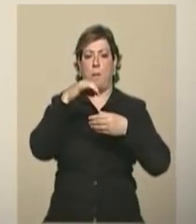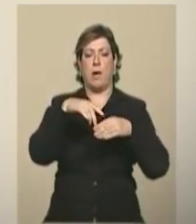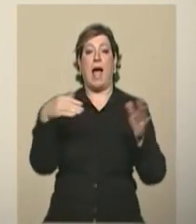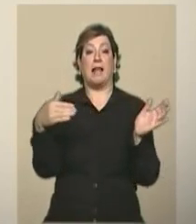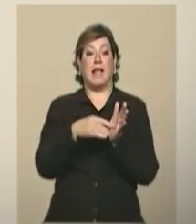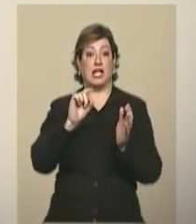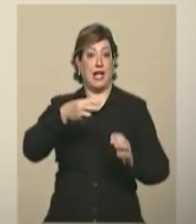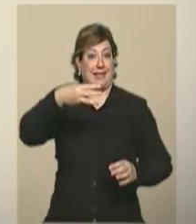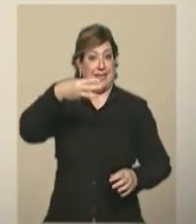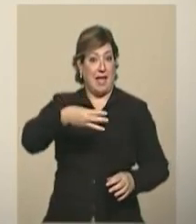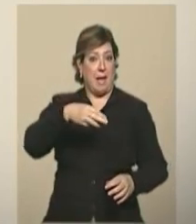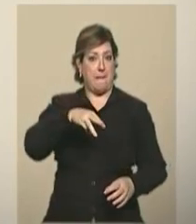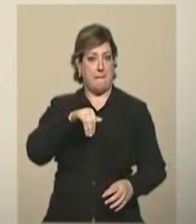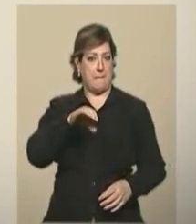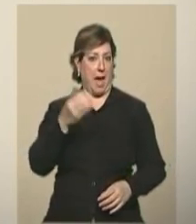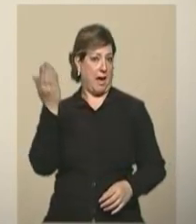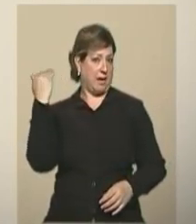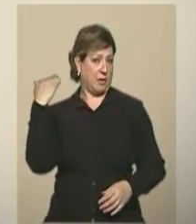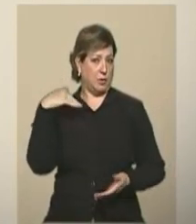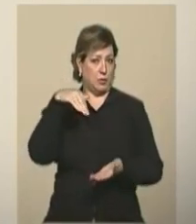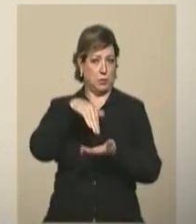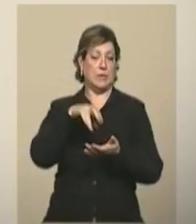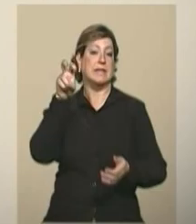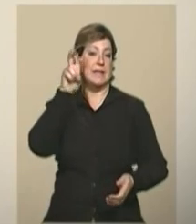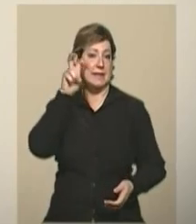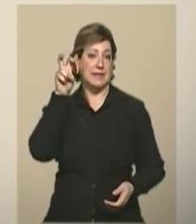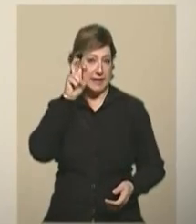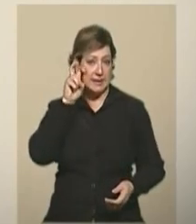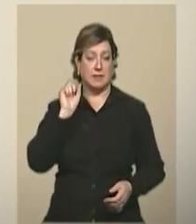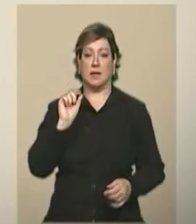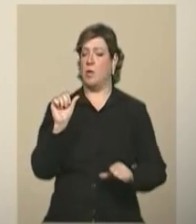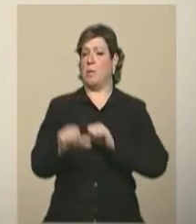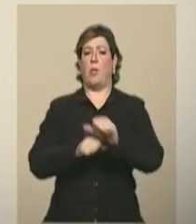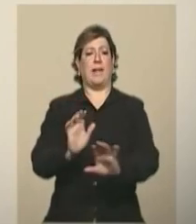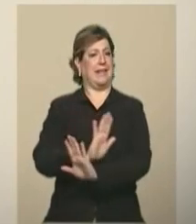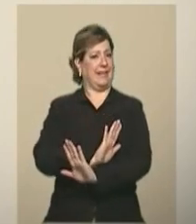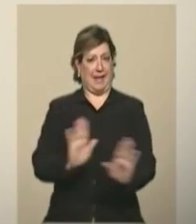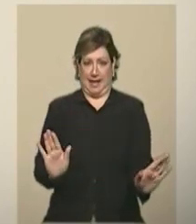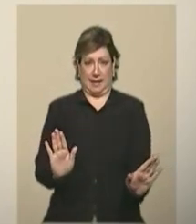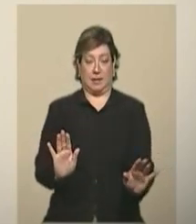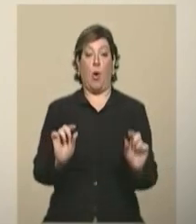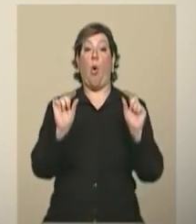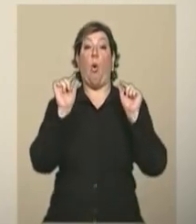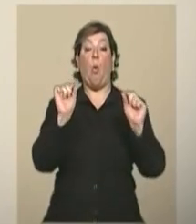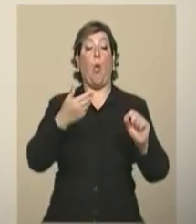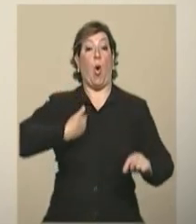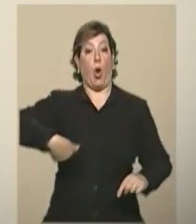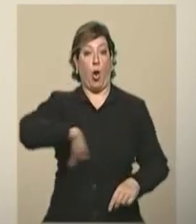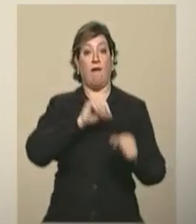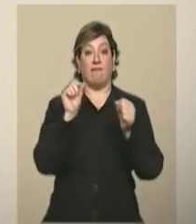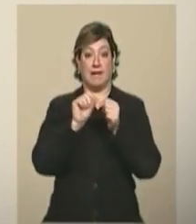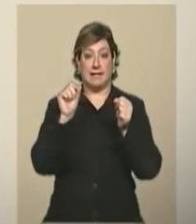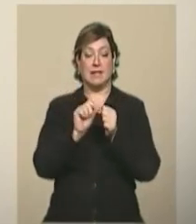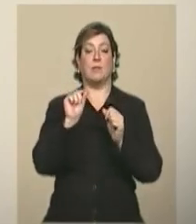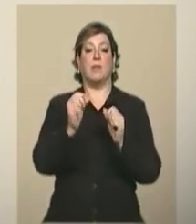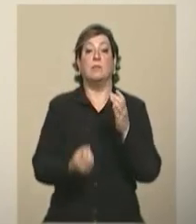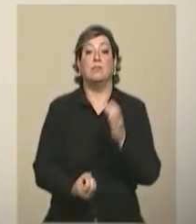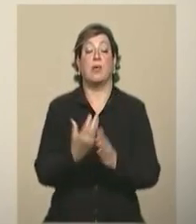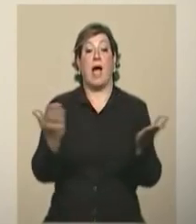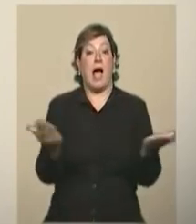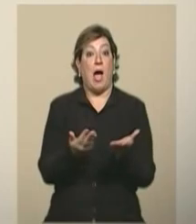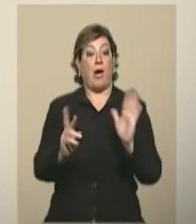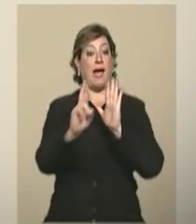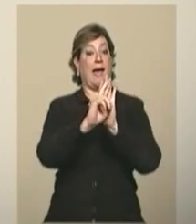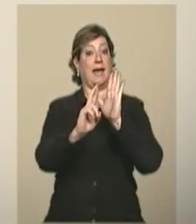dia 3 de maio, que foi a última quinta-feira, não muda nada. O que nós fizemos foi criar uma